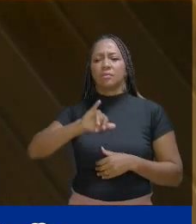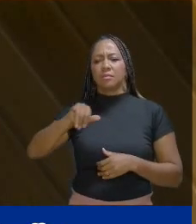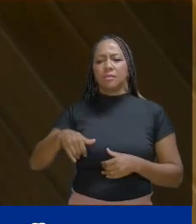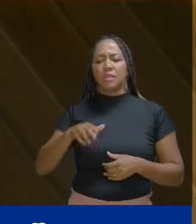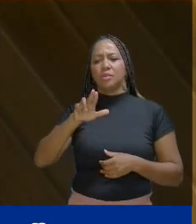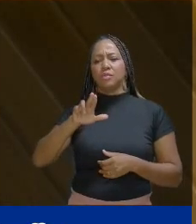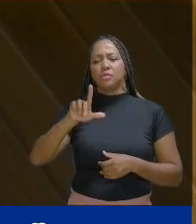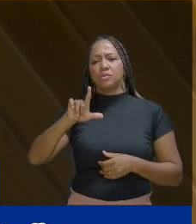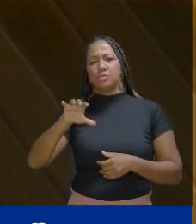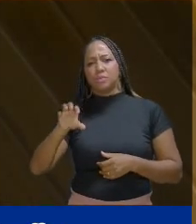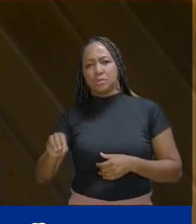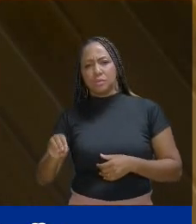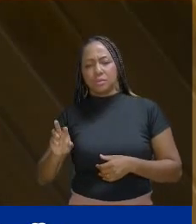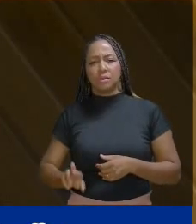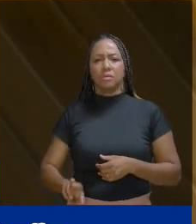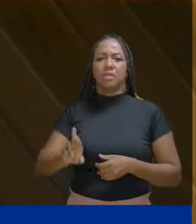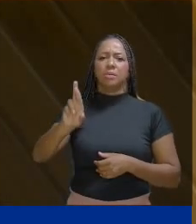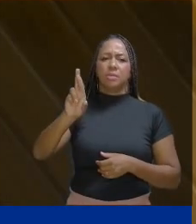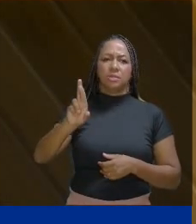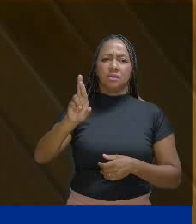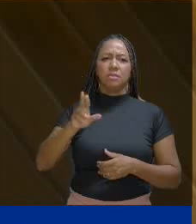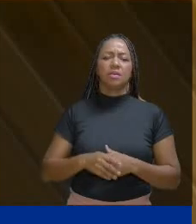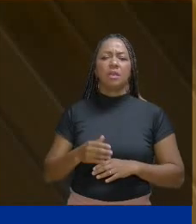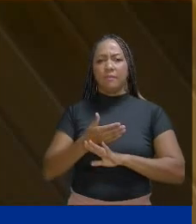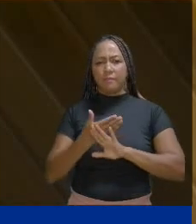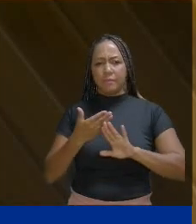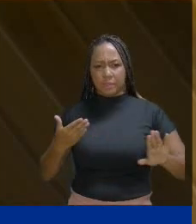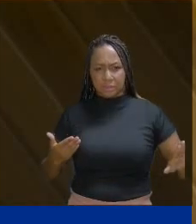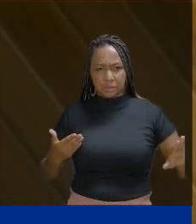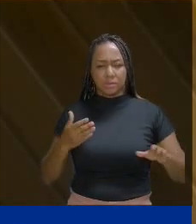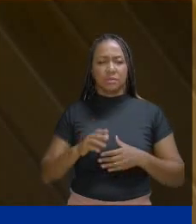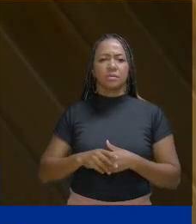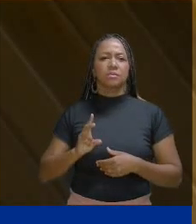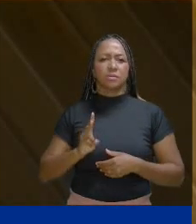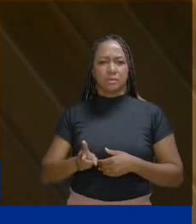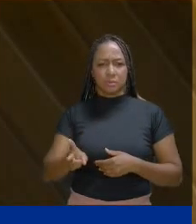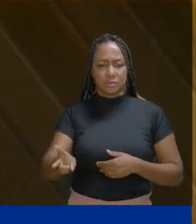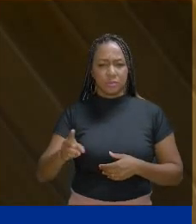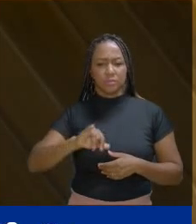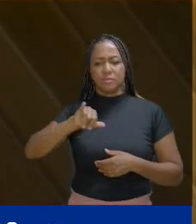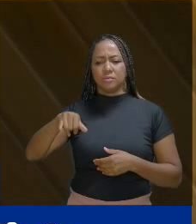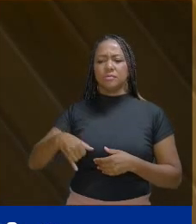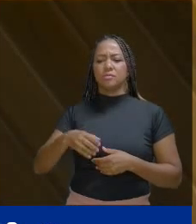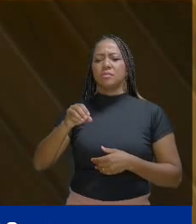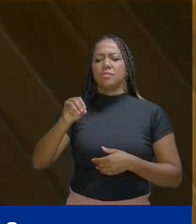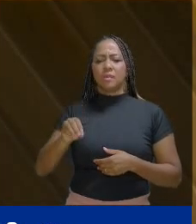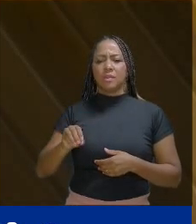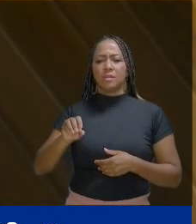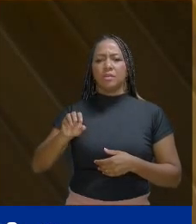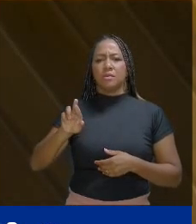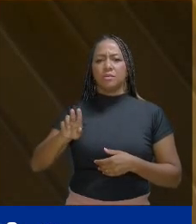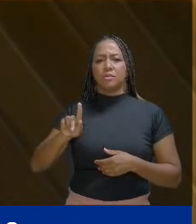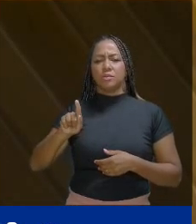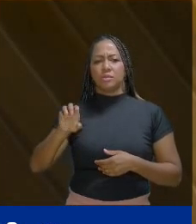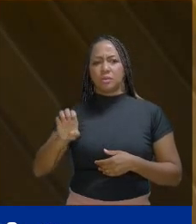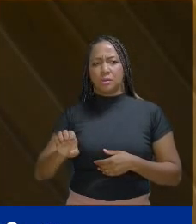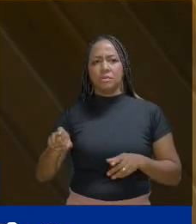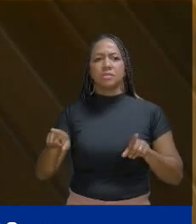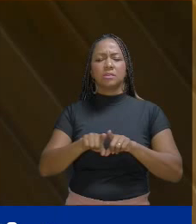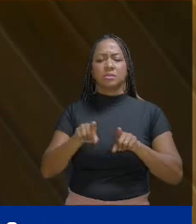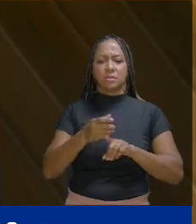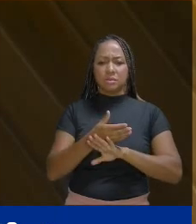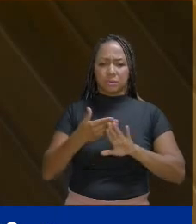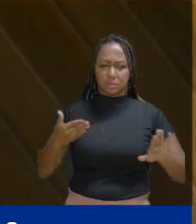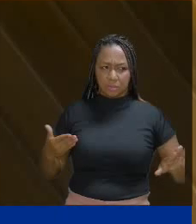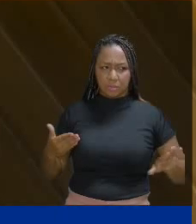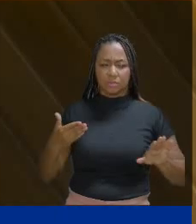Júlio César, na representação, afastando a mesma preliminar em relação a Jorge Amanajás e também afastando a preliminar